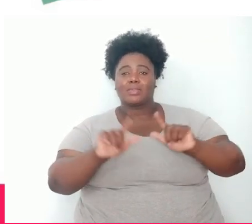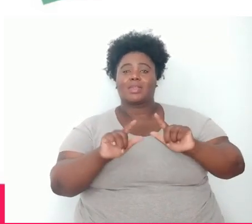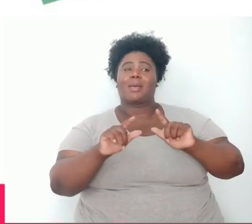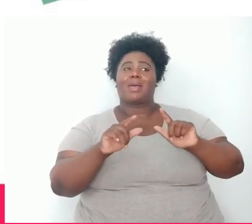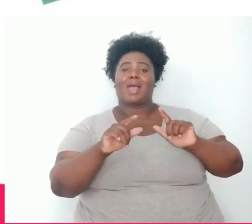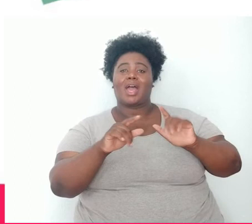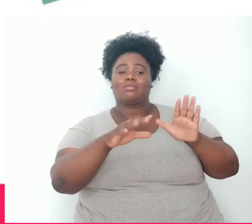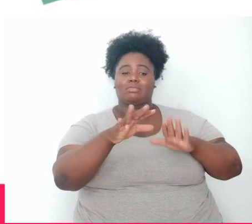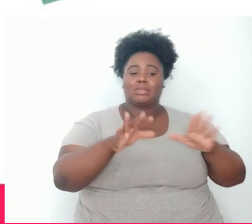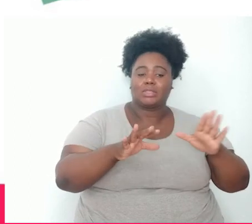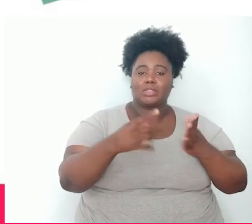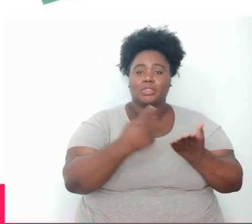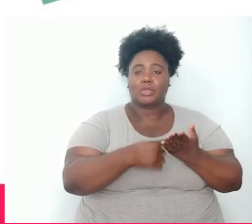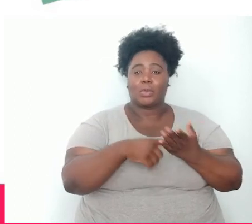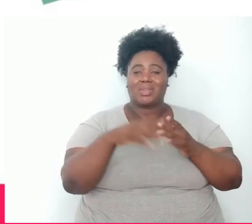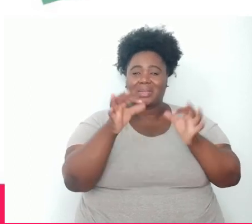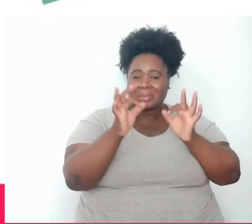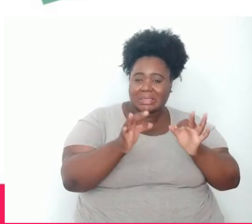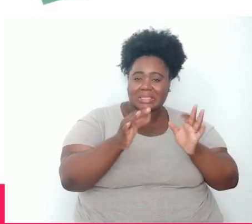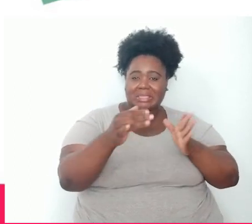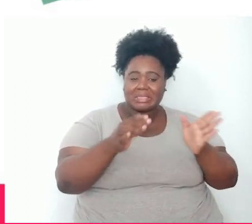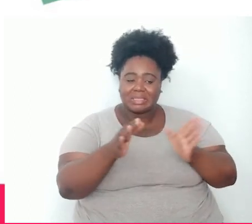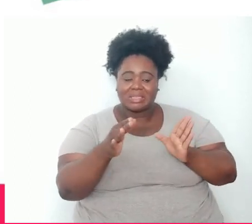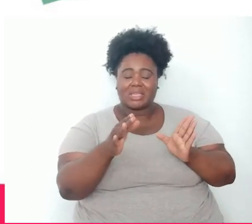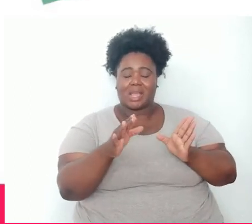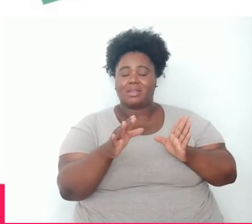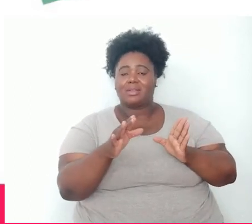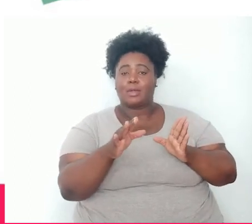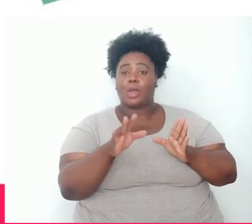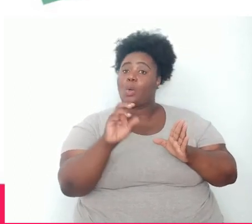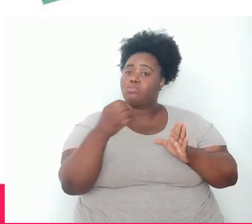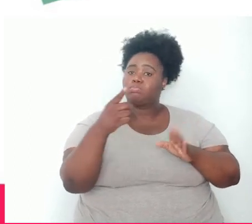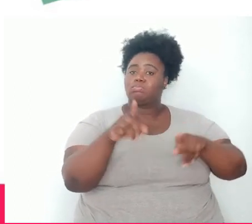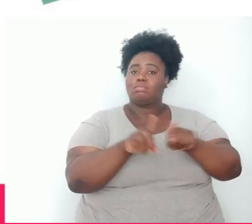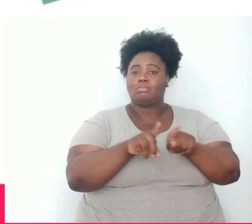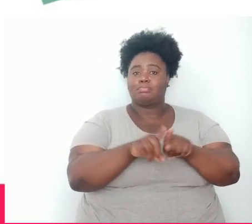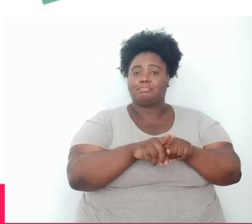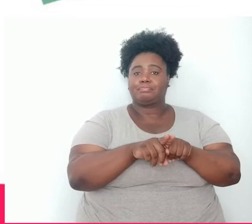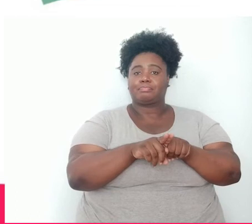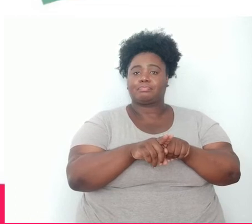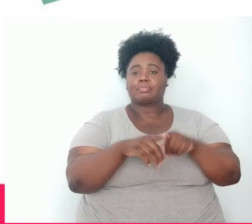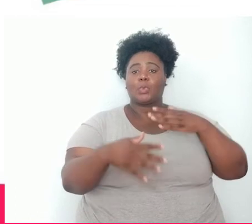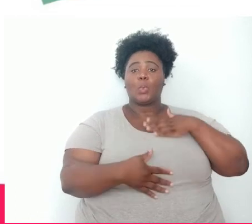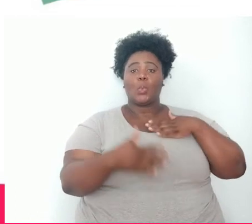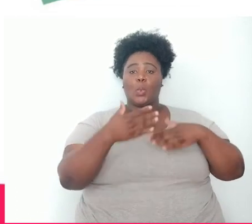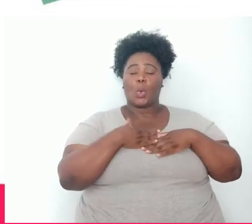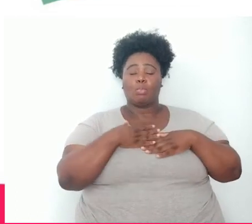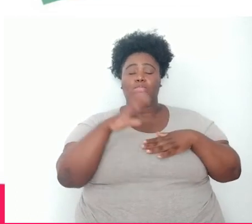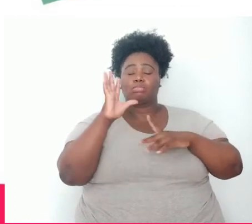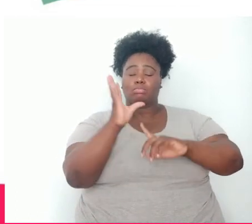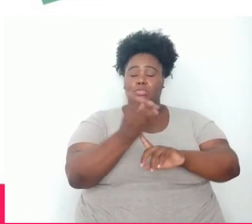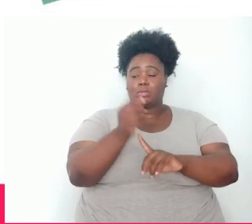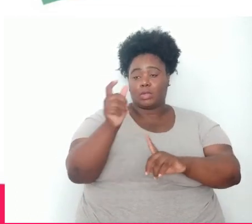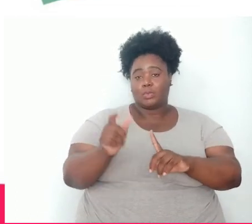de coreografia, né? Uma coisa mais rígida, ou até mesmo o corpo do ator,